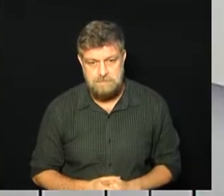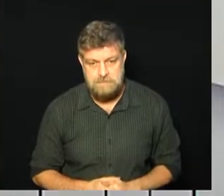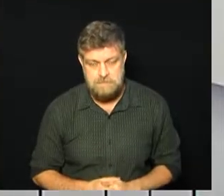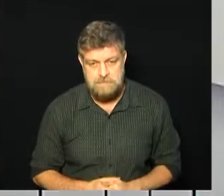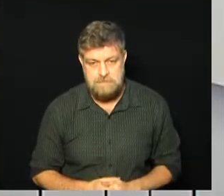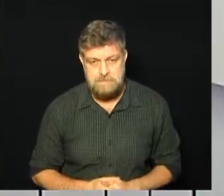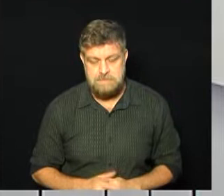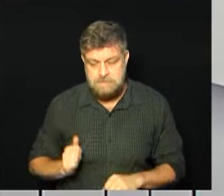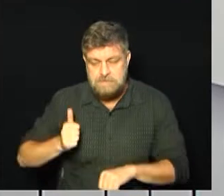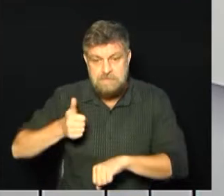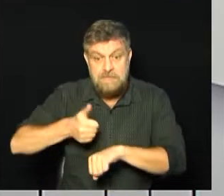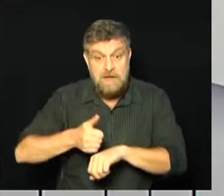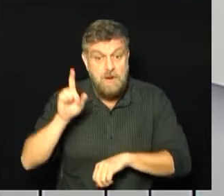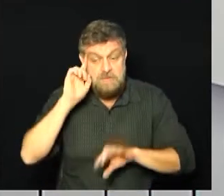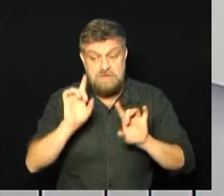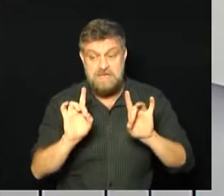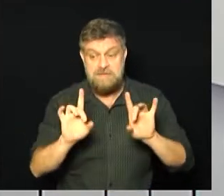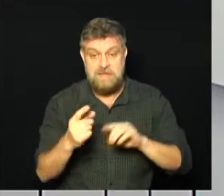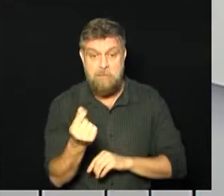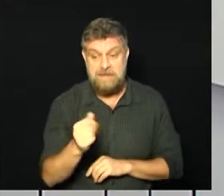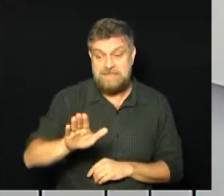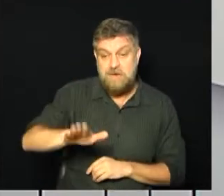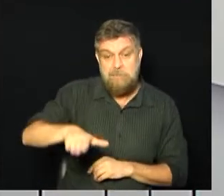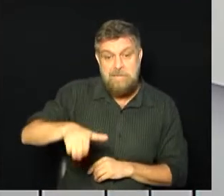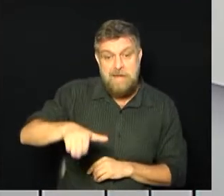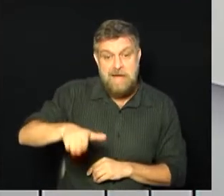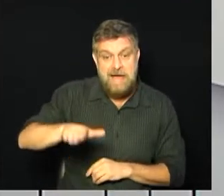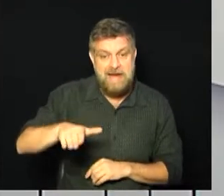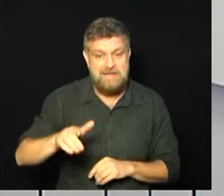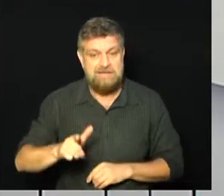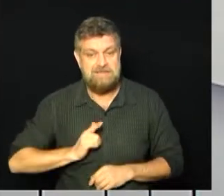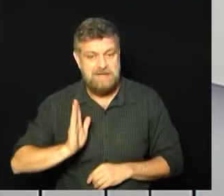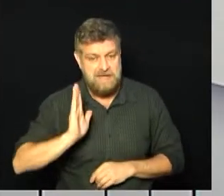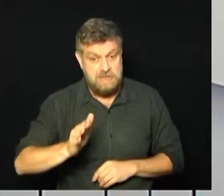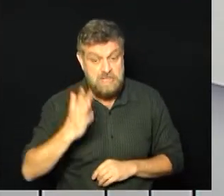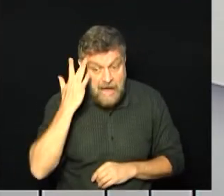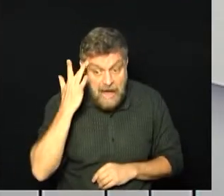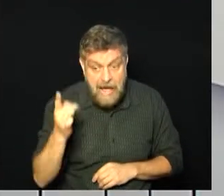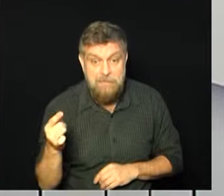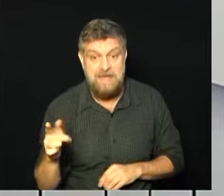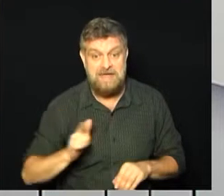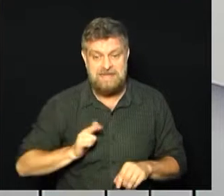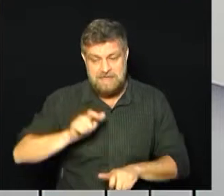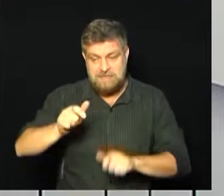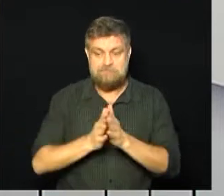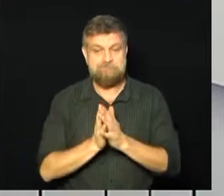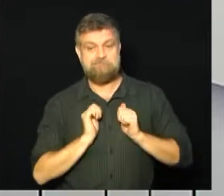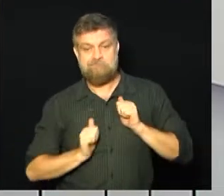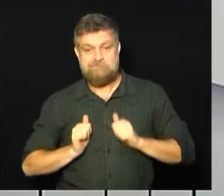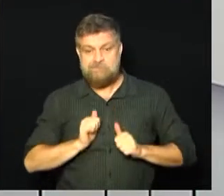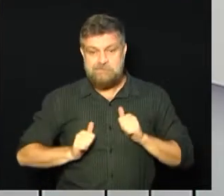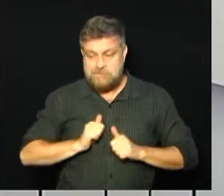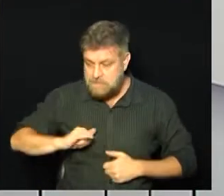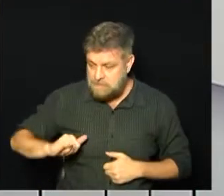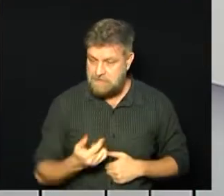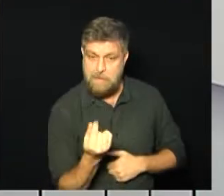Está chegando o grande dia das promoções. A Black Friday já é amanhã e tem muita gente ansiosa para aproveitar